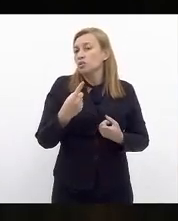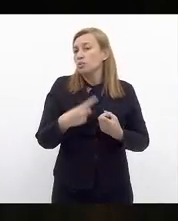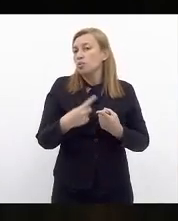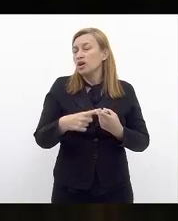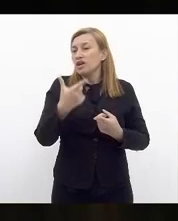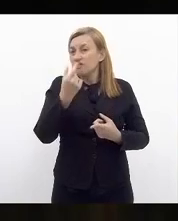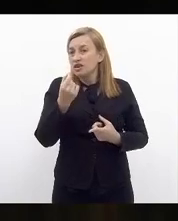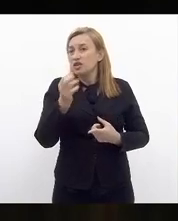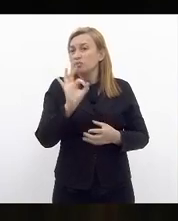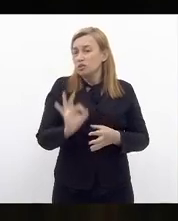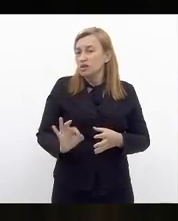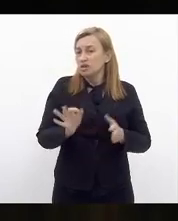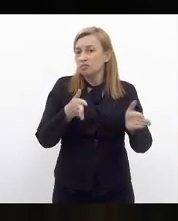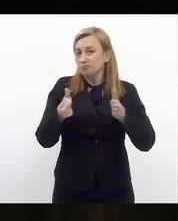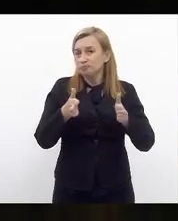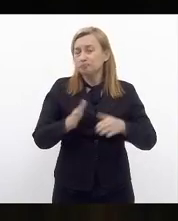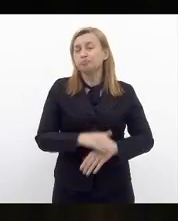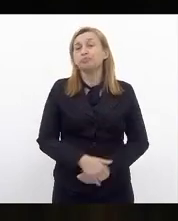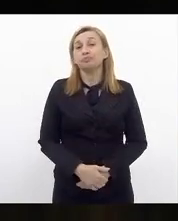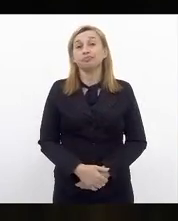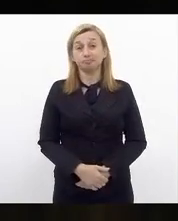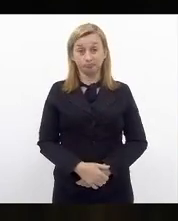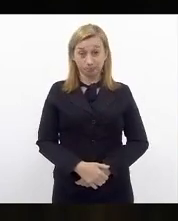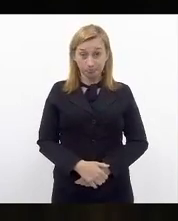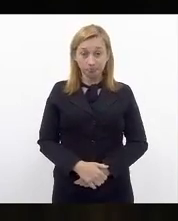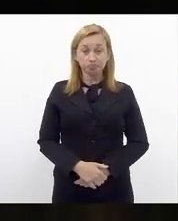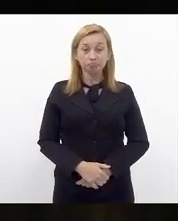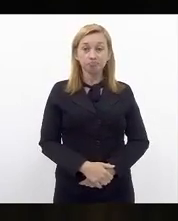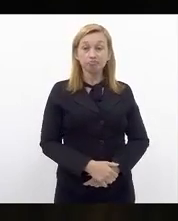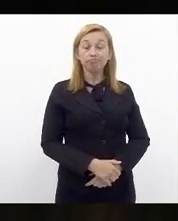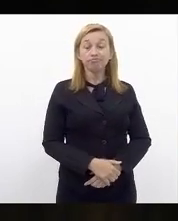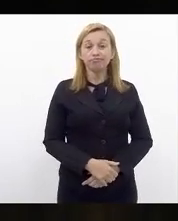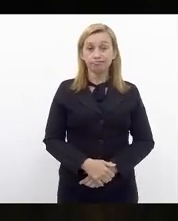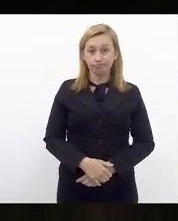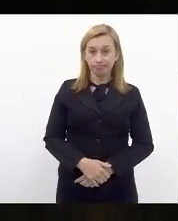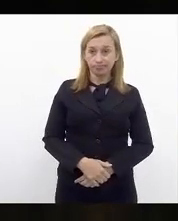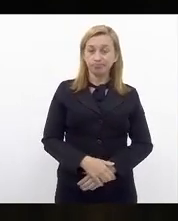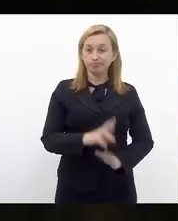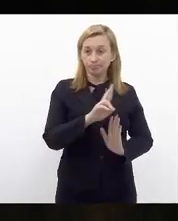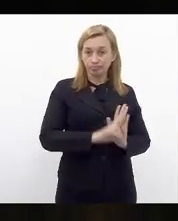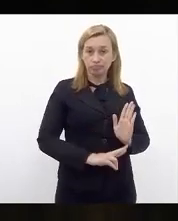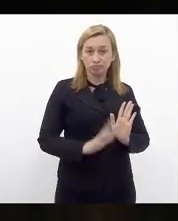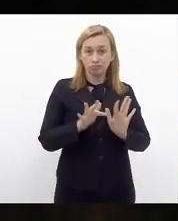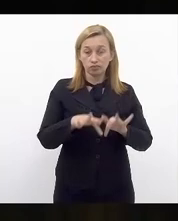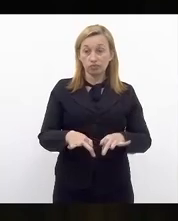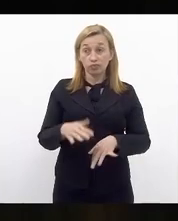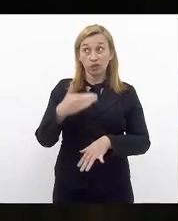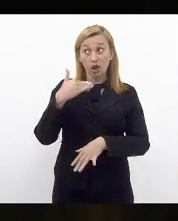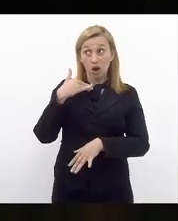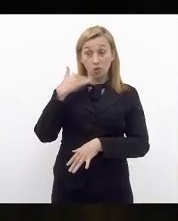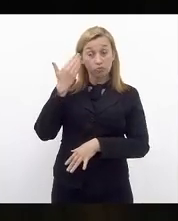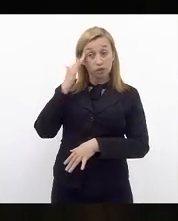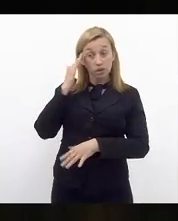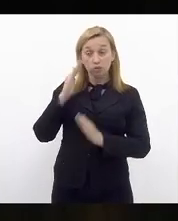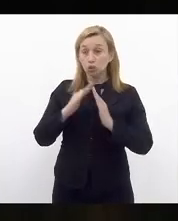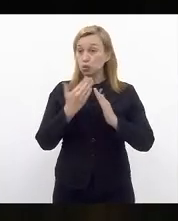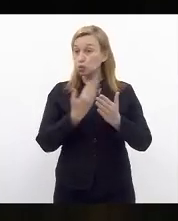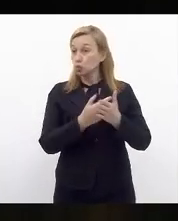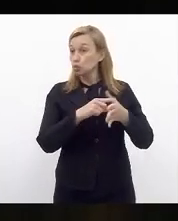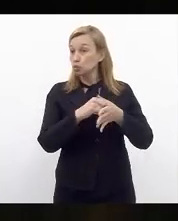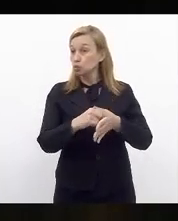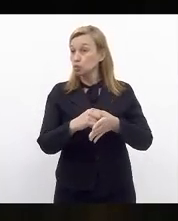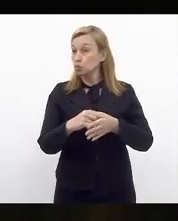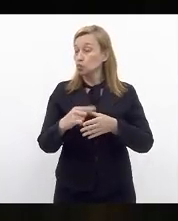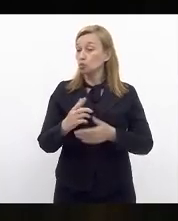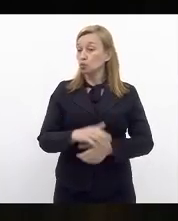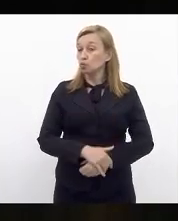vai Vinte por cento desse período então em primeiro lugar é o final que ficou Pelo que eu entendi no colégio de líderes o que me